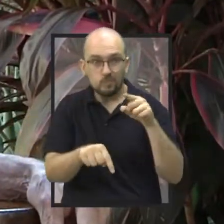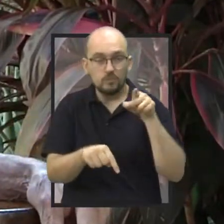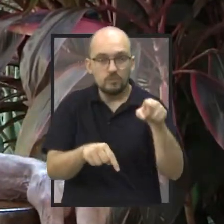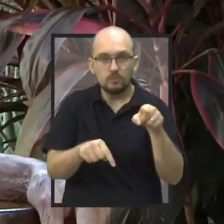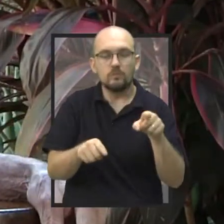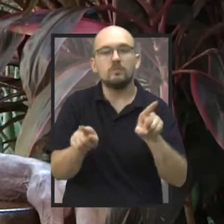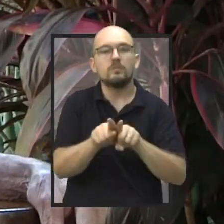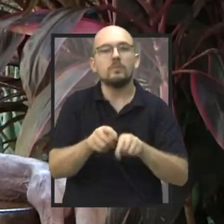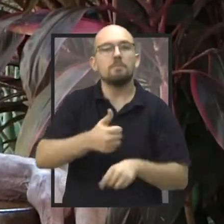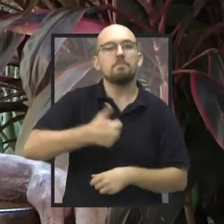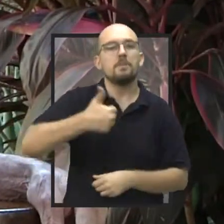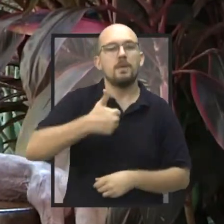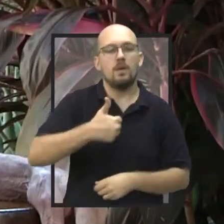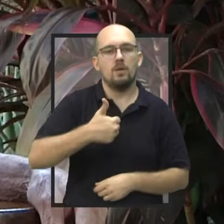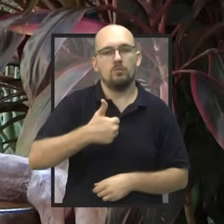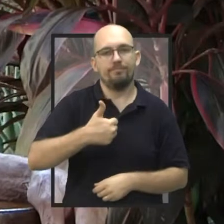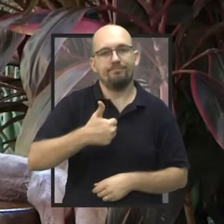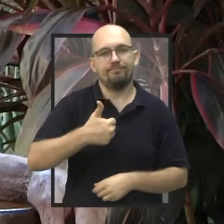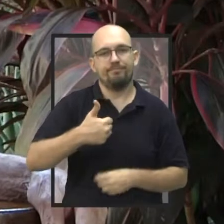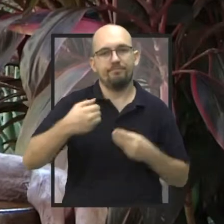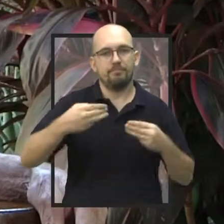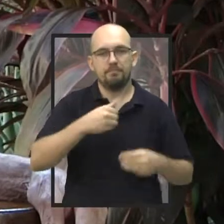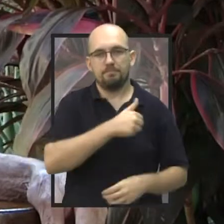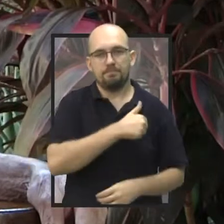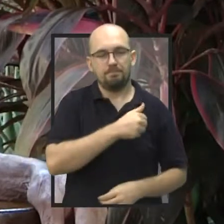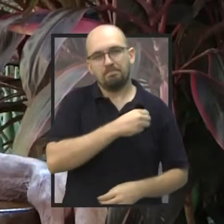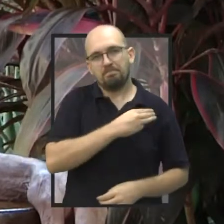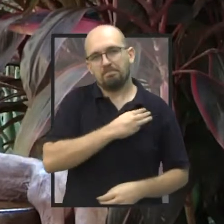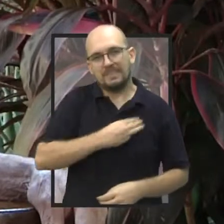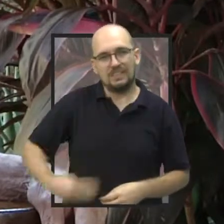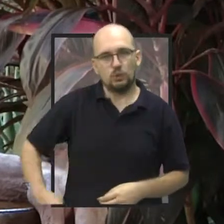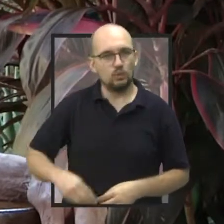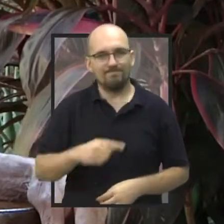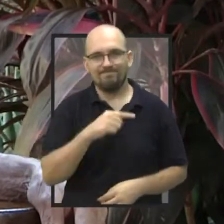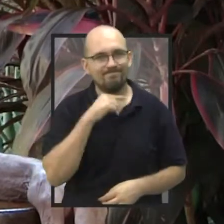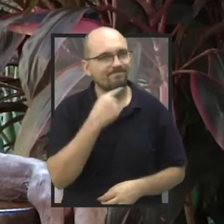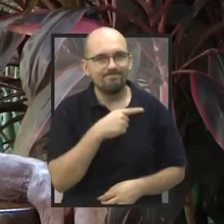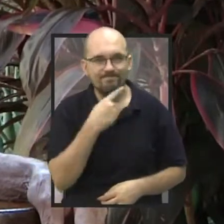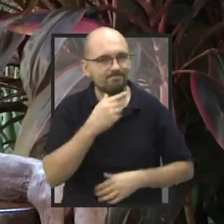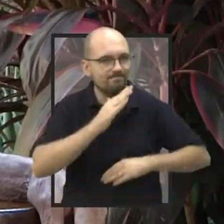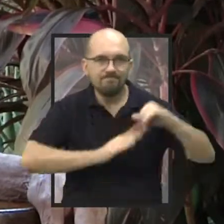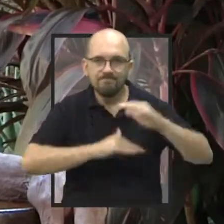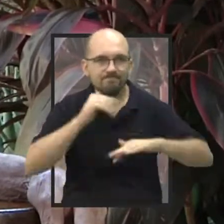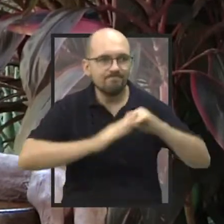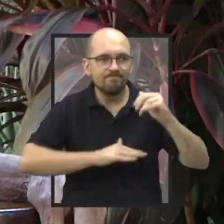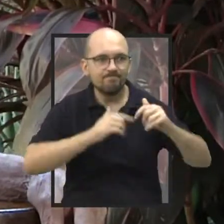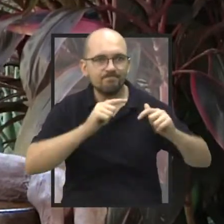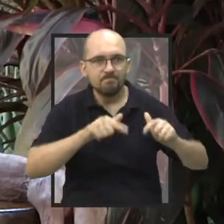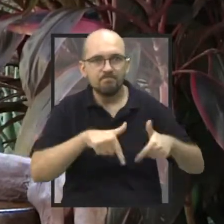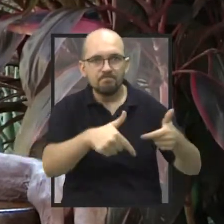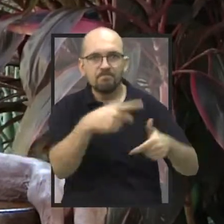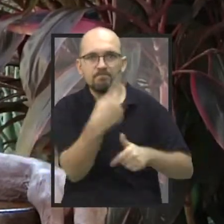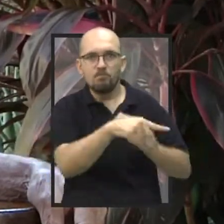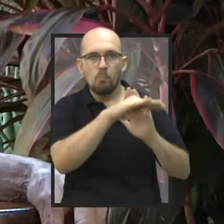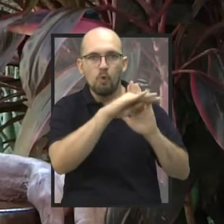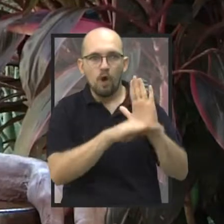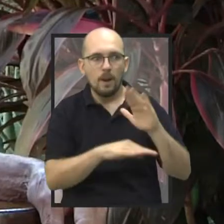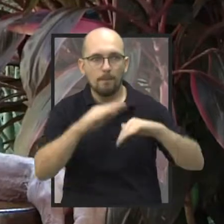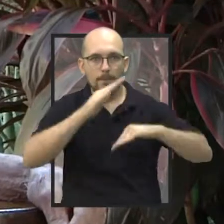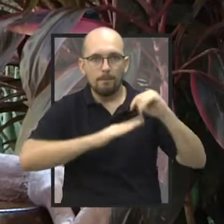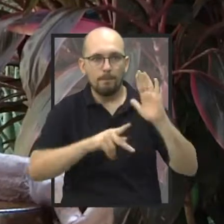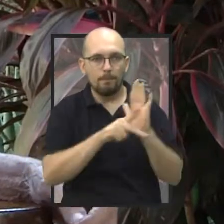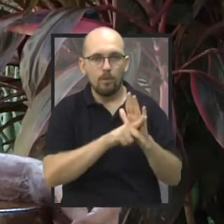o primeiro-ministro não tiver condições de governar, de pôr em prática o seu programa